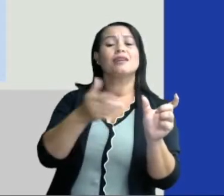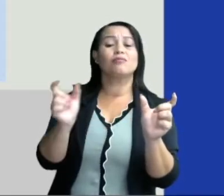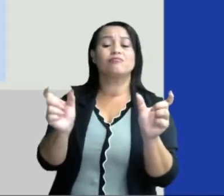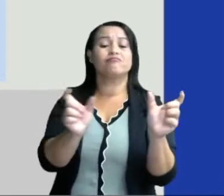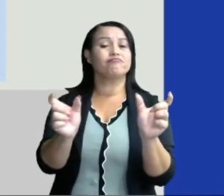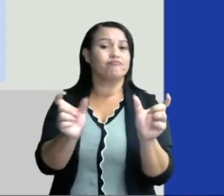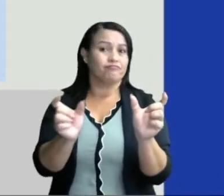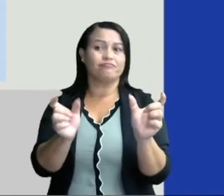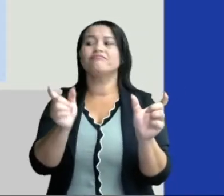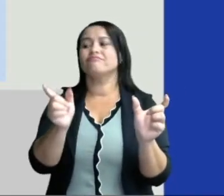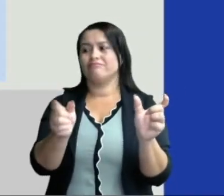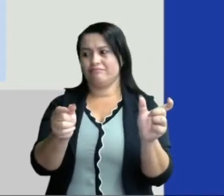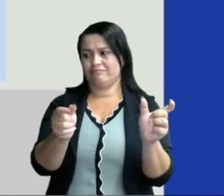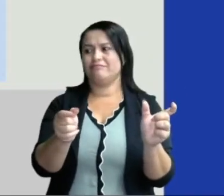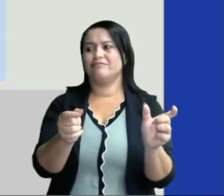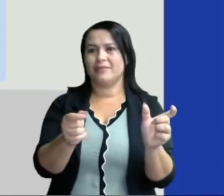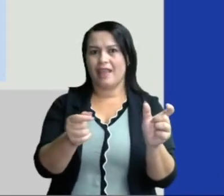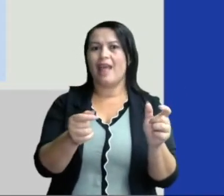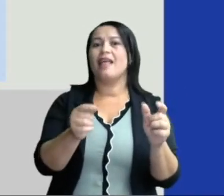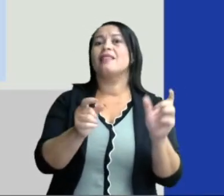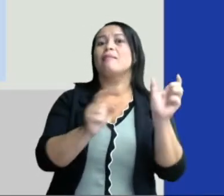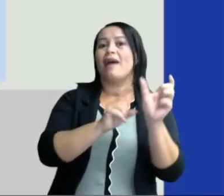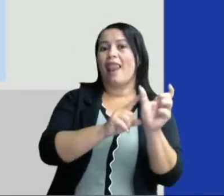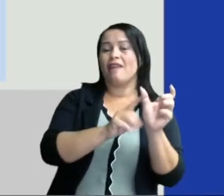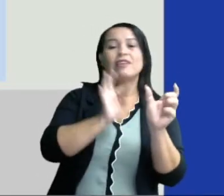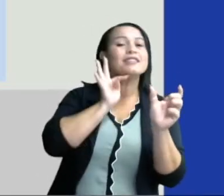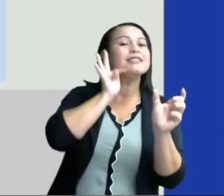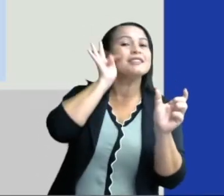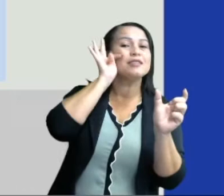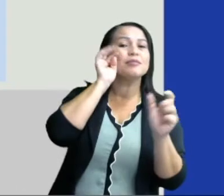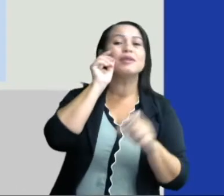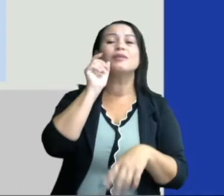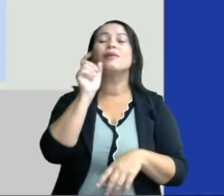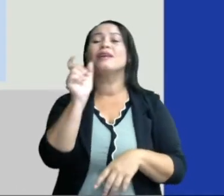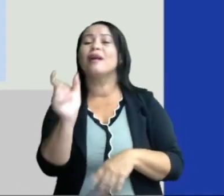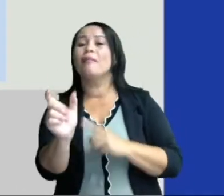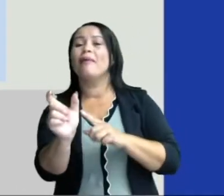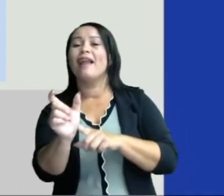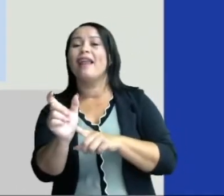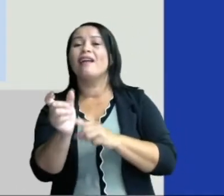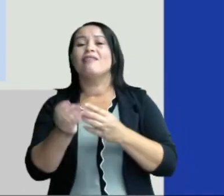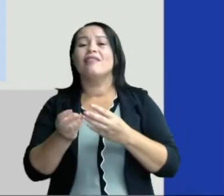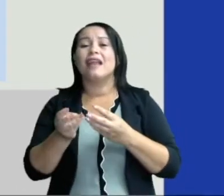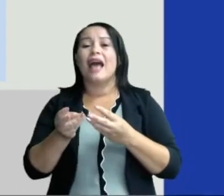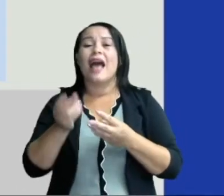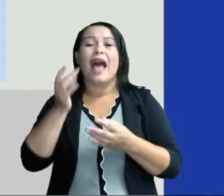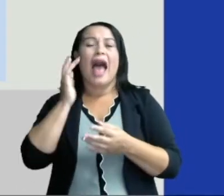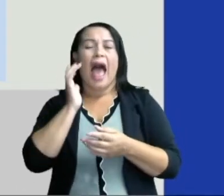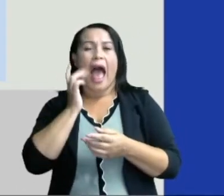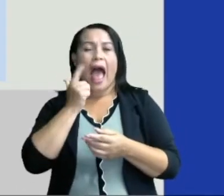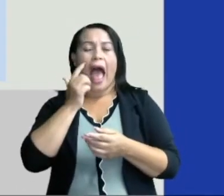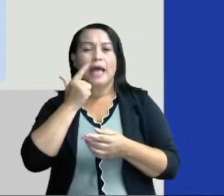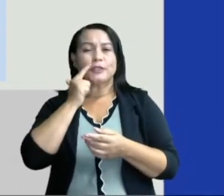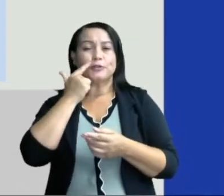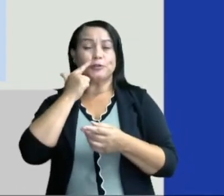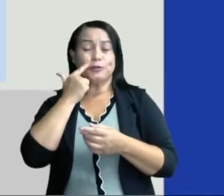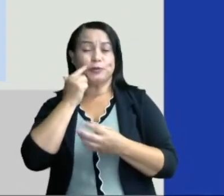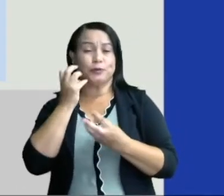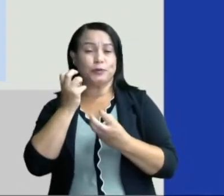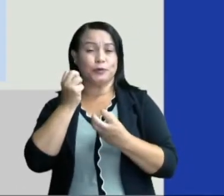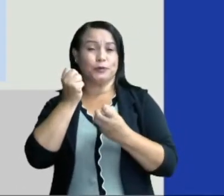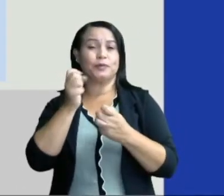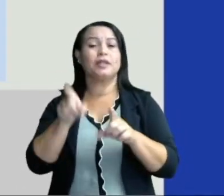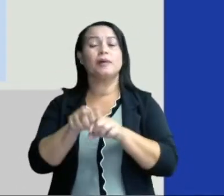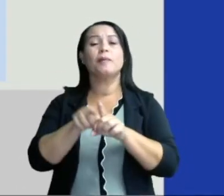acidez? Isso mesmo, da palavra tímido e da palavra acidez. Timidez vem de tímido